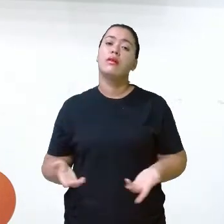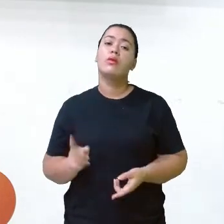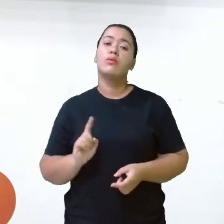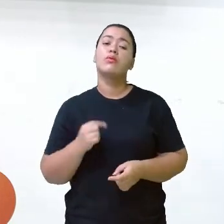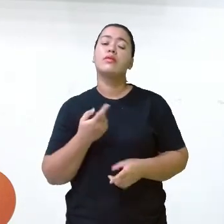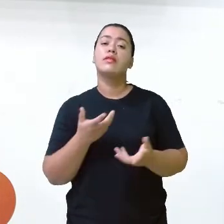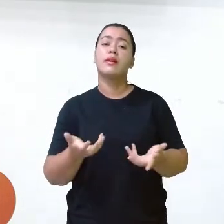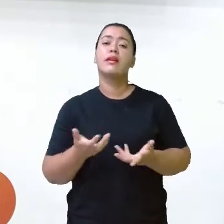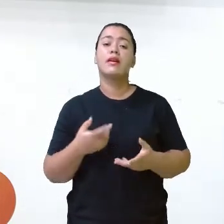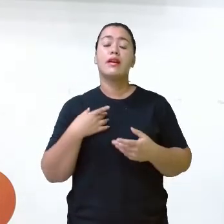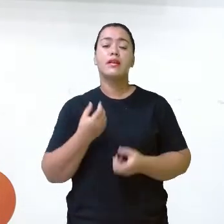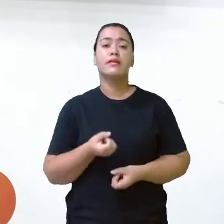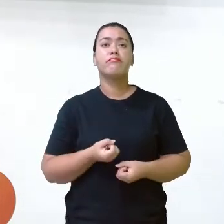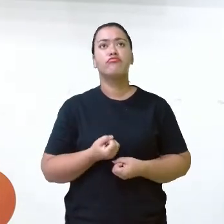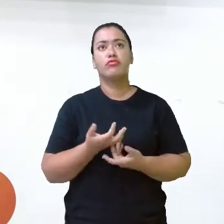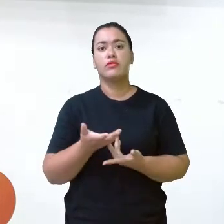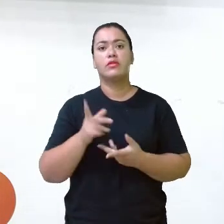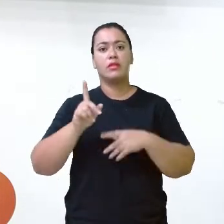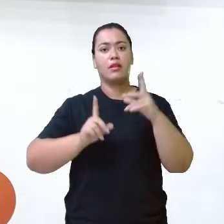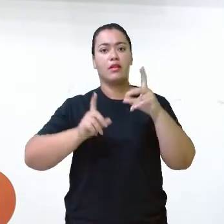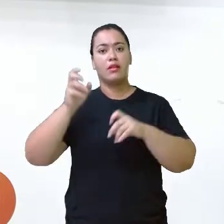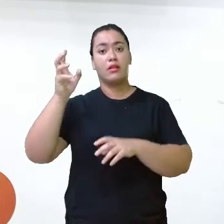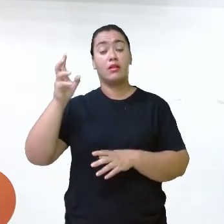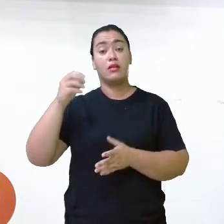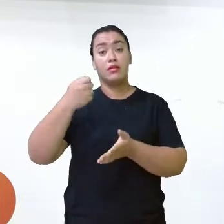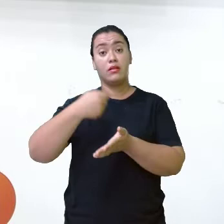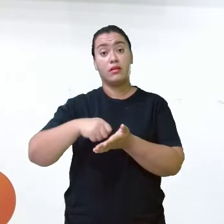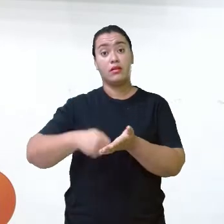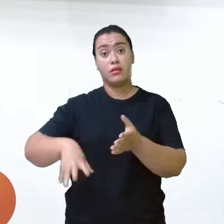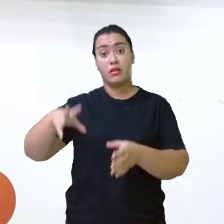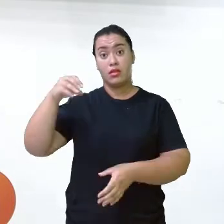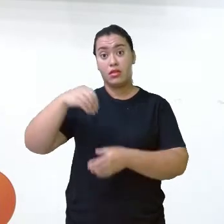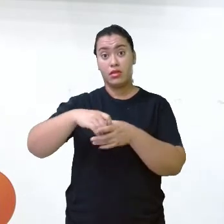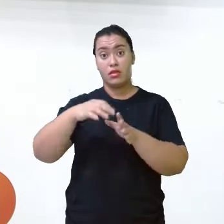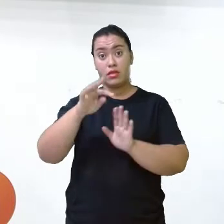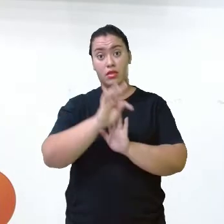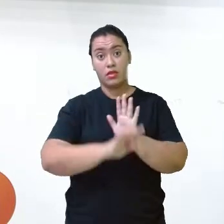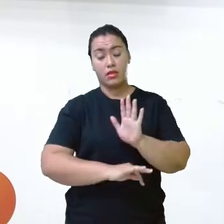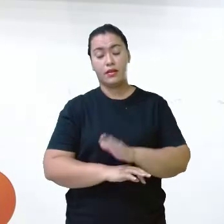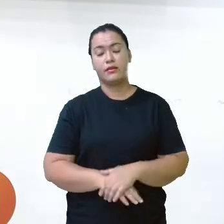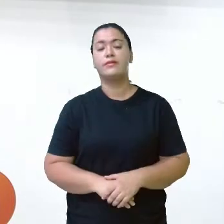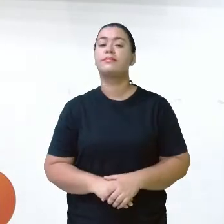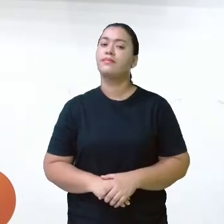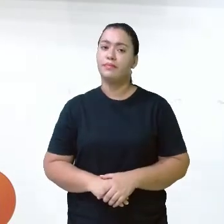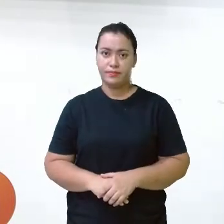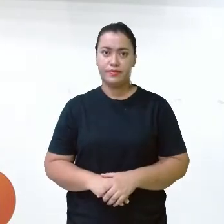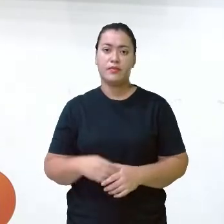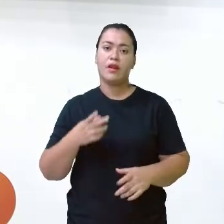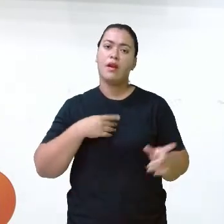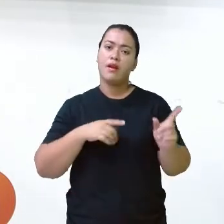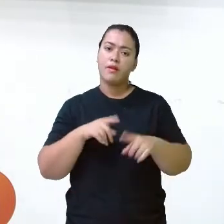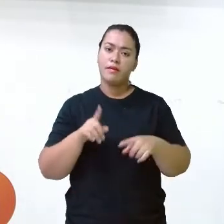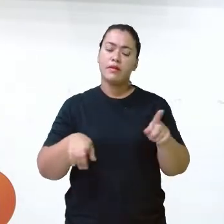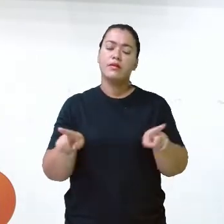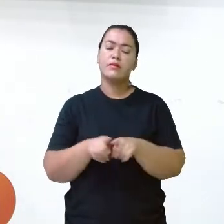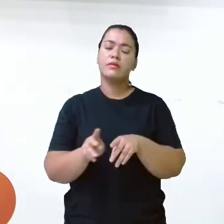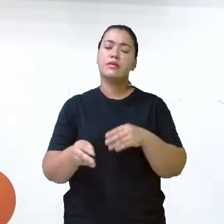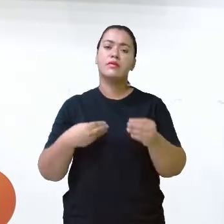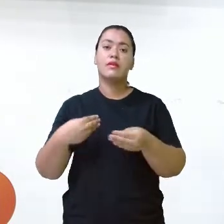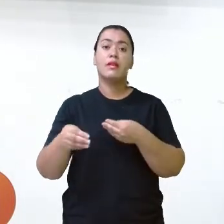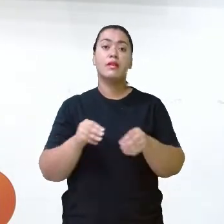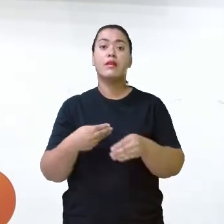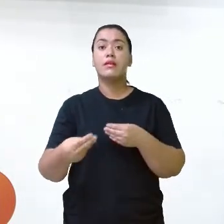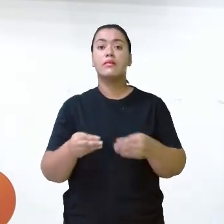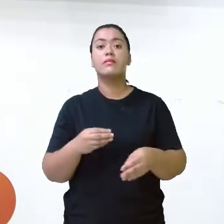nós queremos expressar no texto. Tá certo? O que nós queremos expressar na mensagem. Ele varia, ele se flexiona e